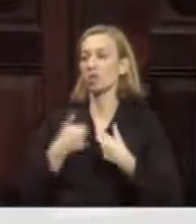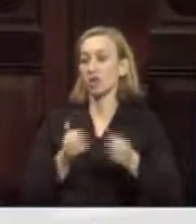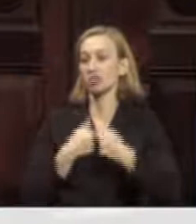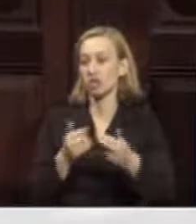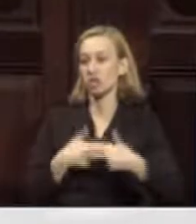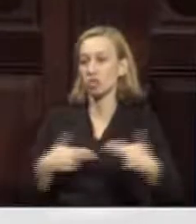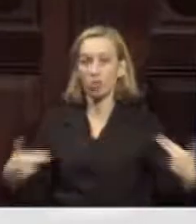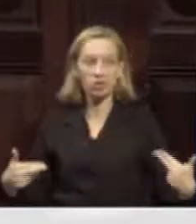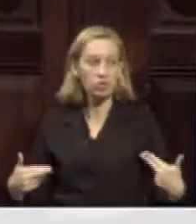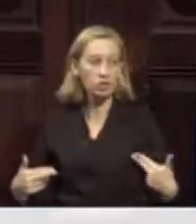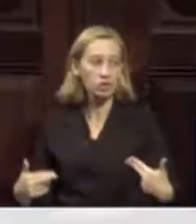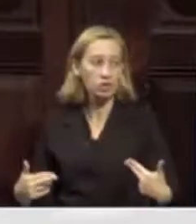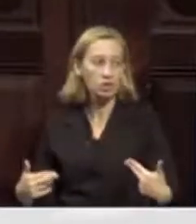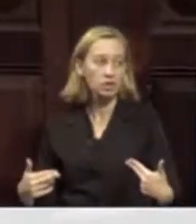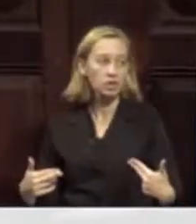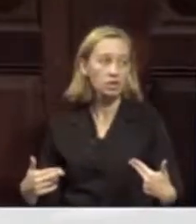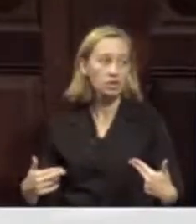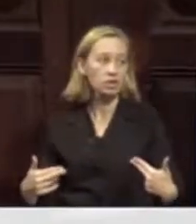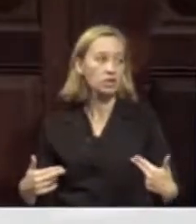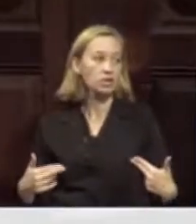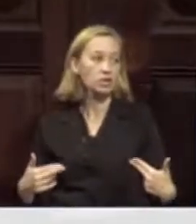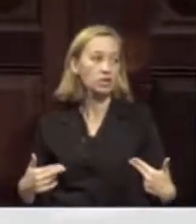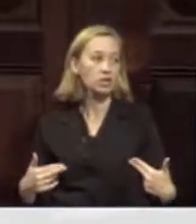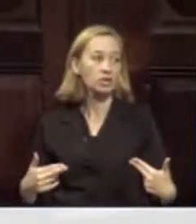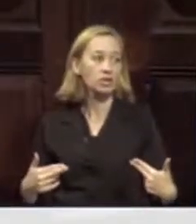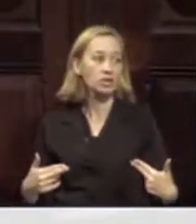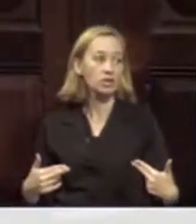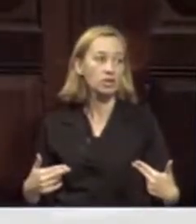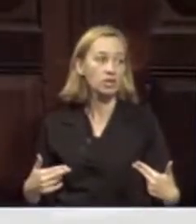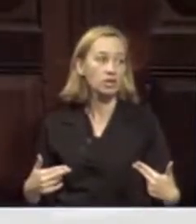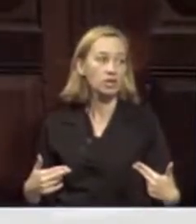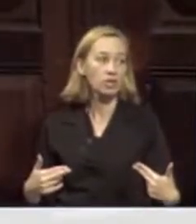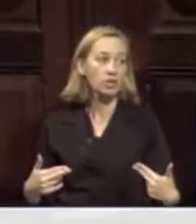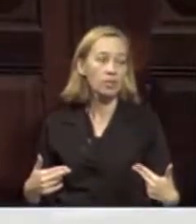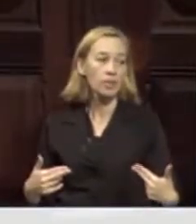irregular e, acima de tudo, não só irregular, acima de tudo, ilegítima.